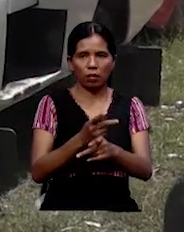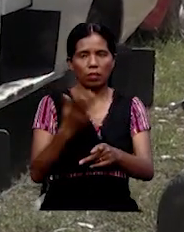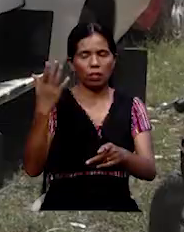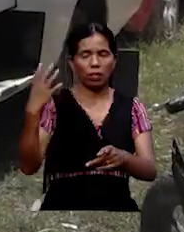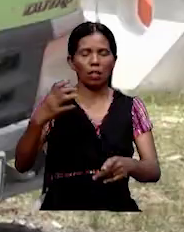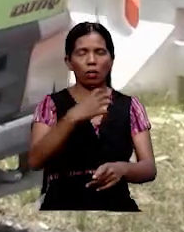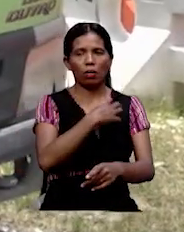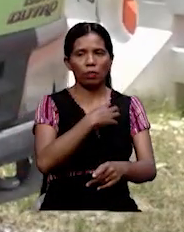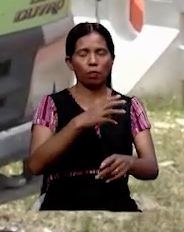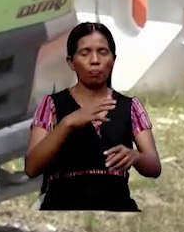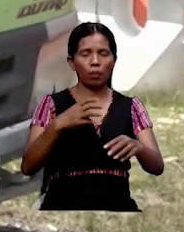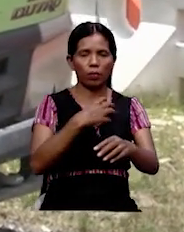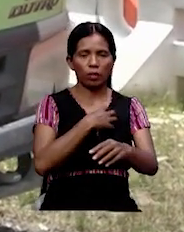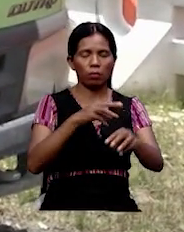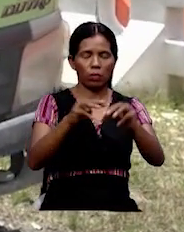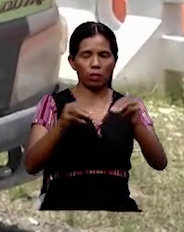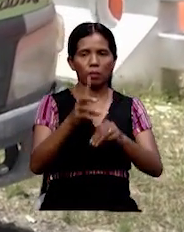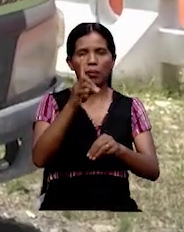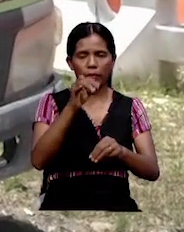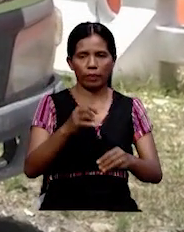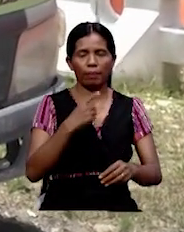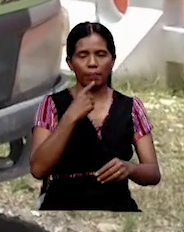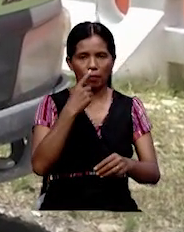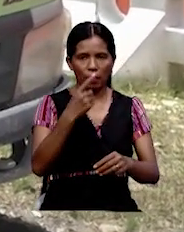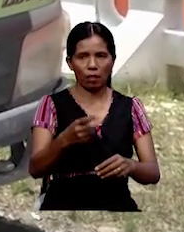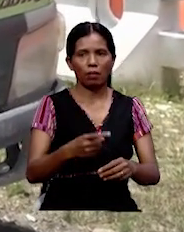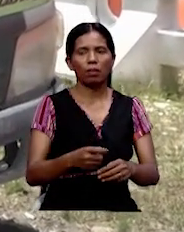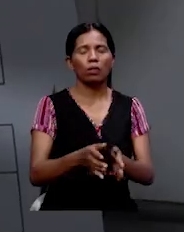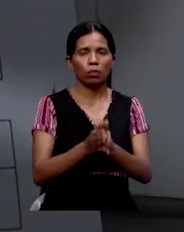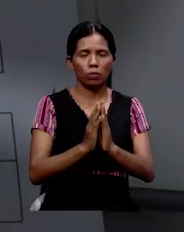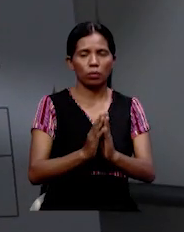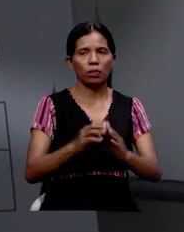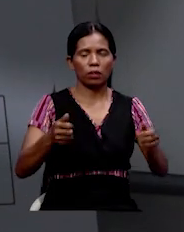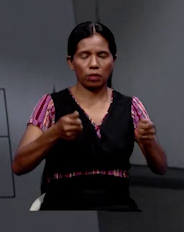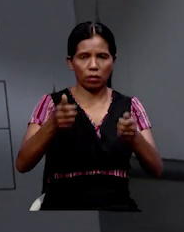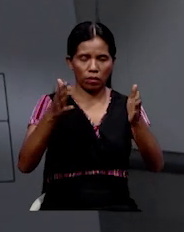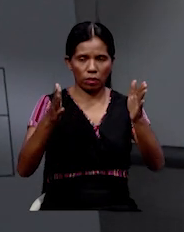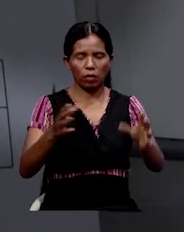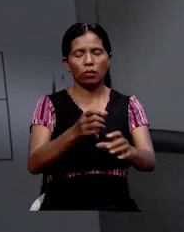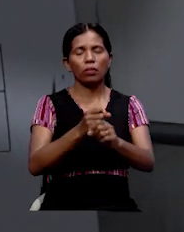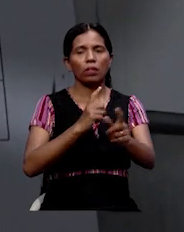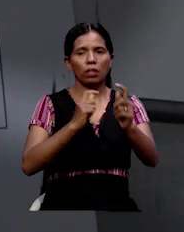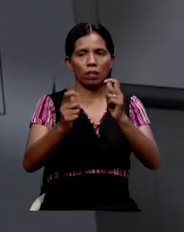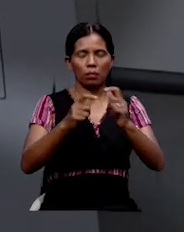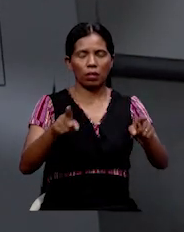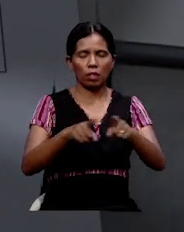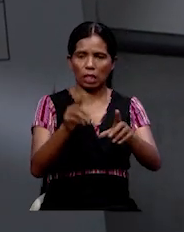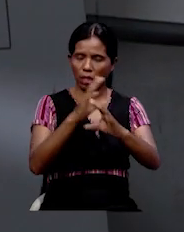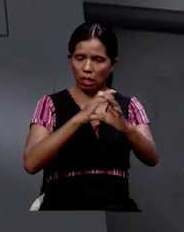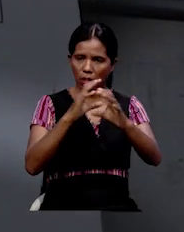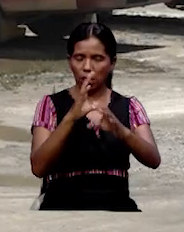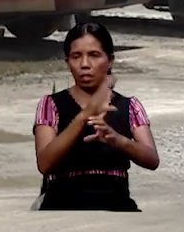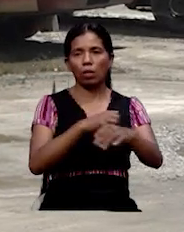comando peniteli município de Lim. Inspetor Domingo Sarmento Gamos, husu motorista sira nebe conduz transporte hanesan carreta